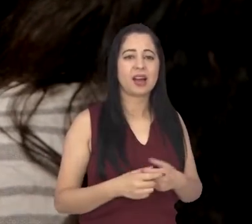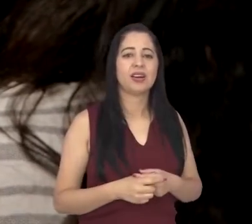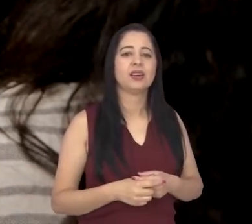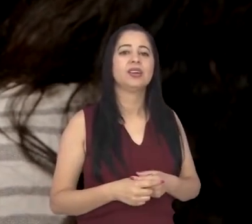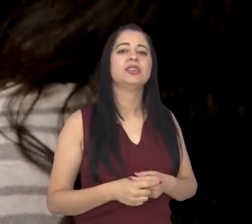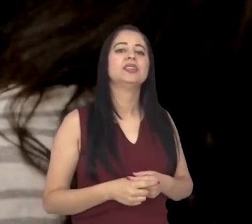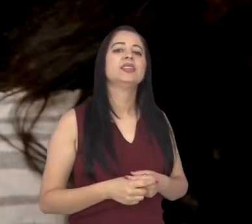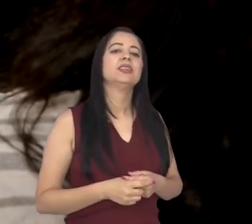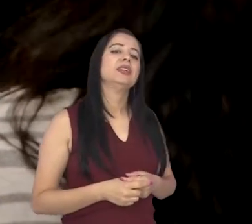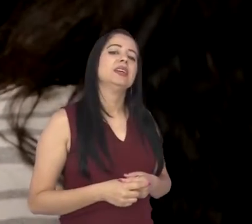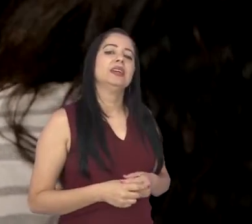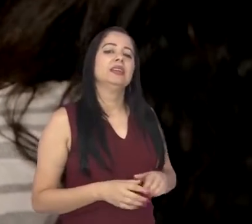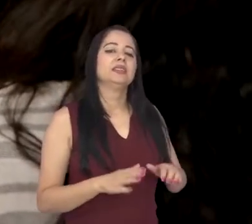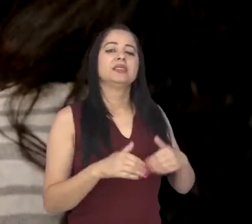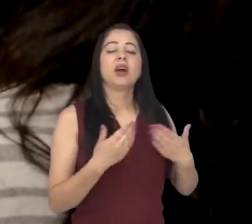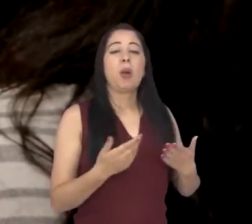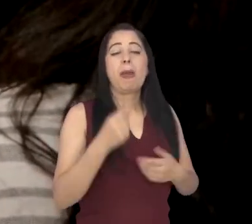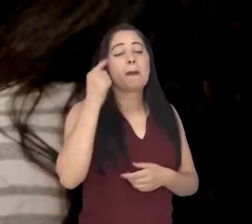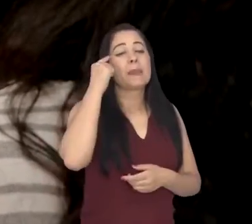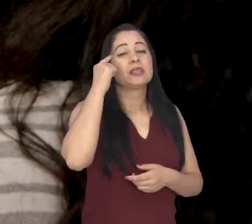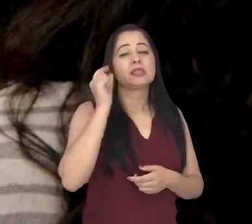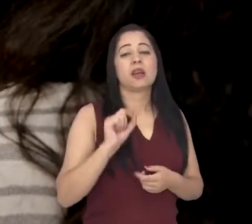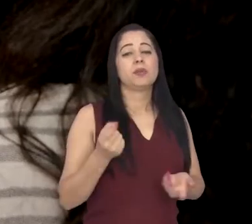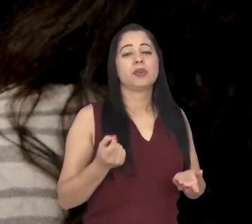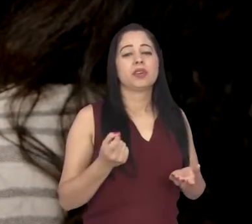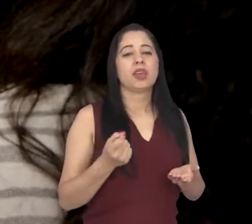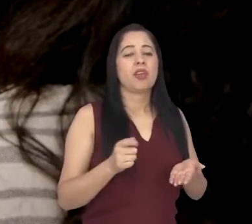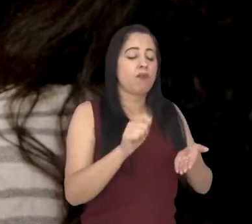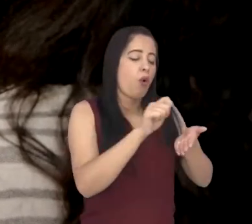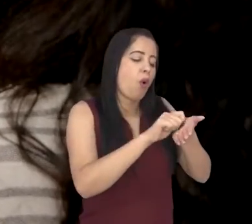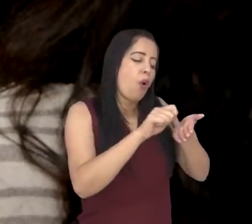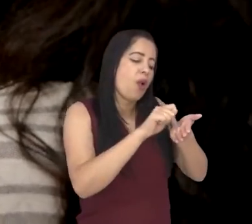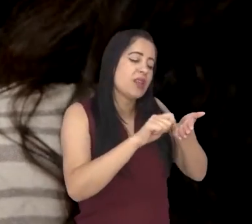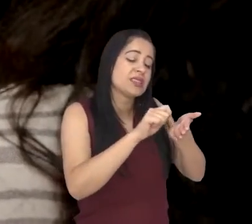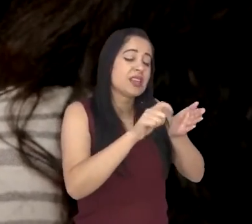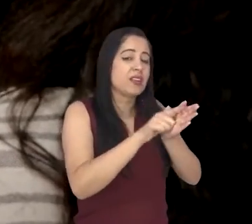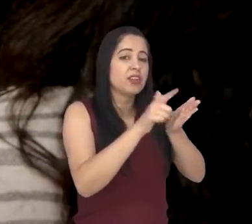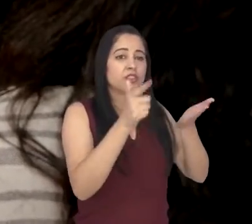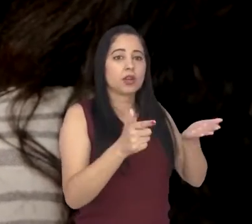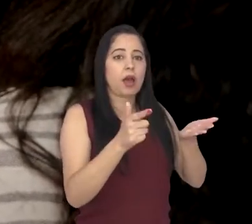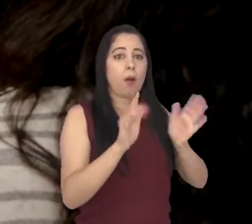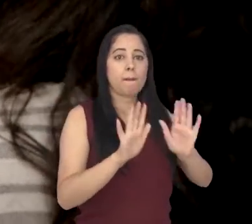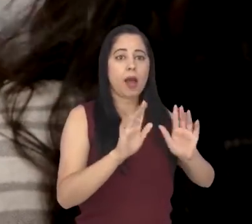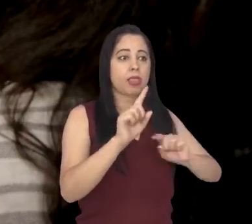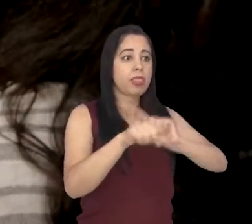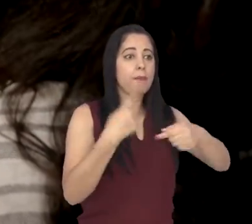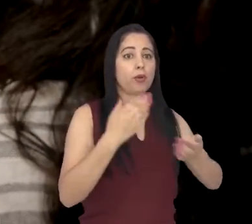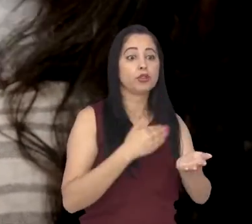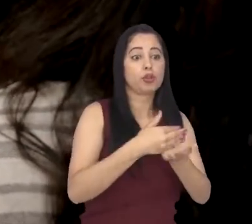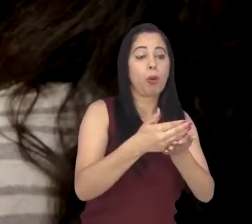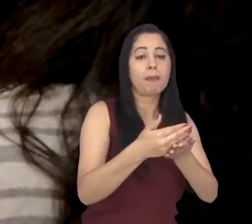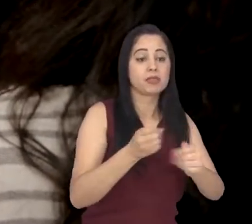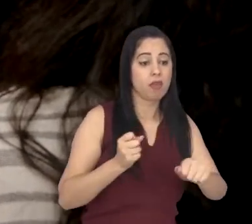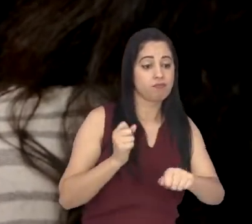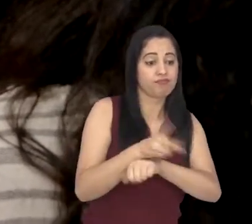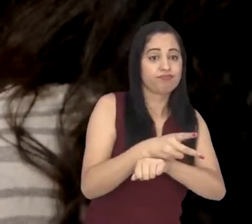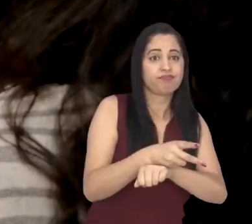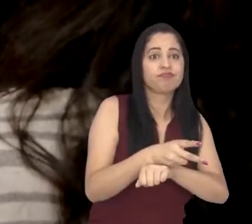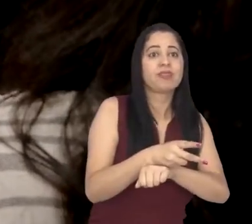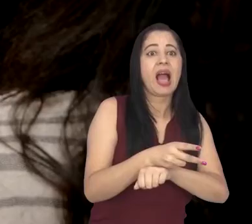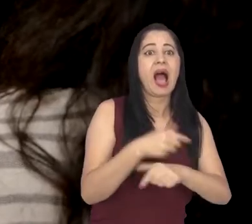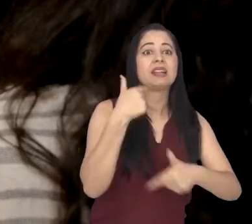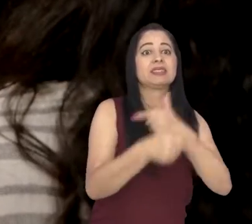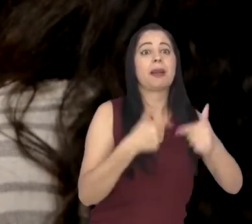assim, torridamente, para revistas impressas. E aí acabei na TV, que naquela época